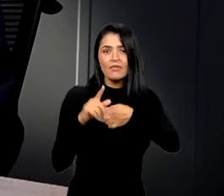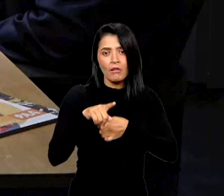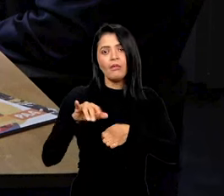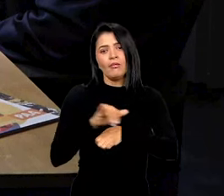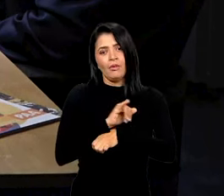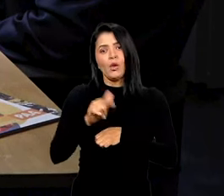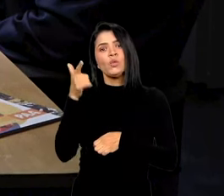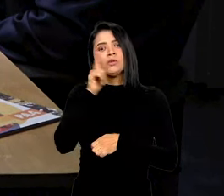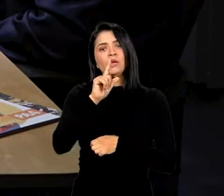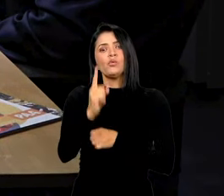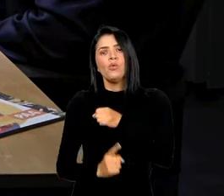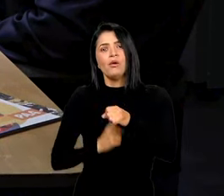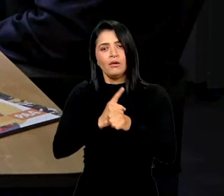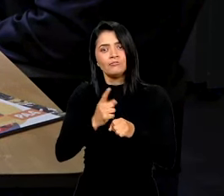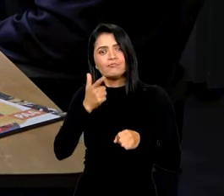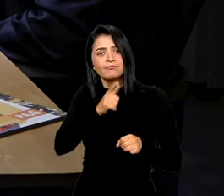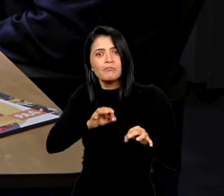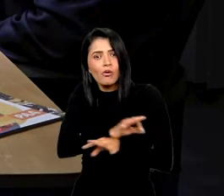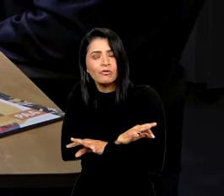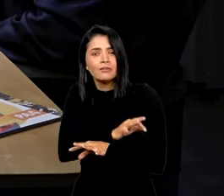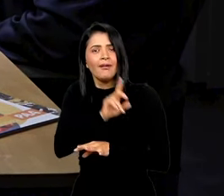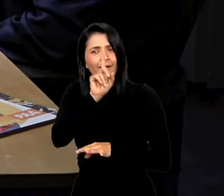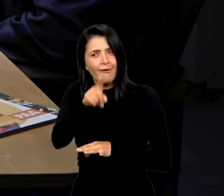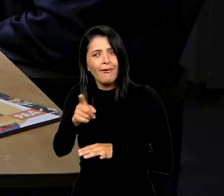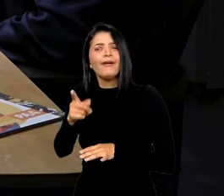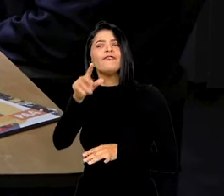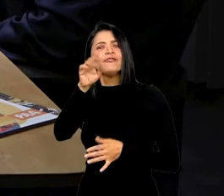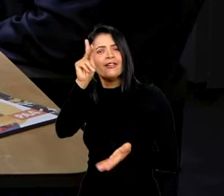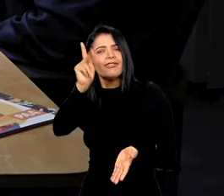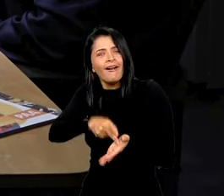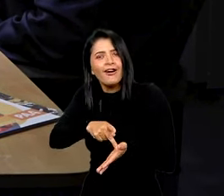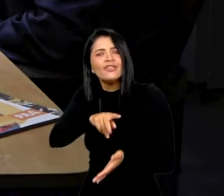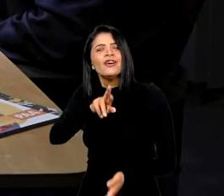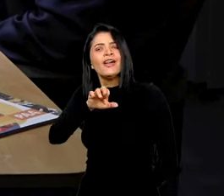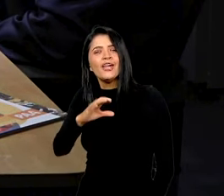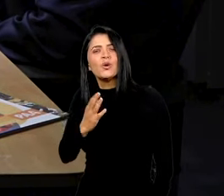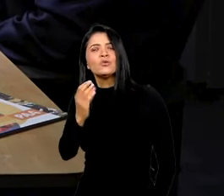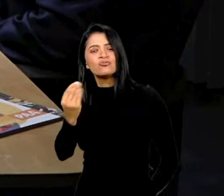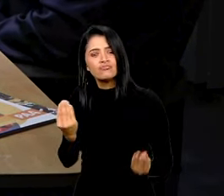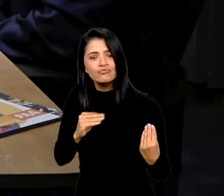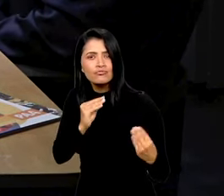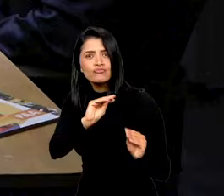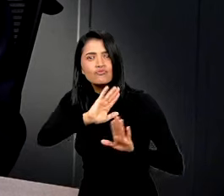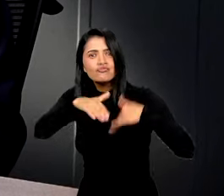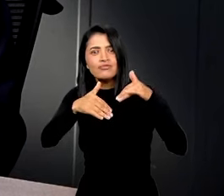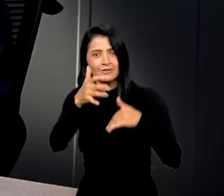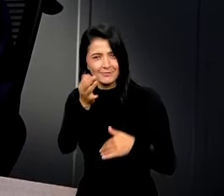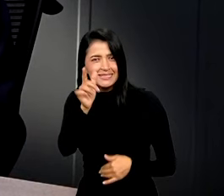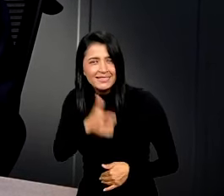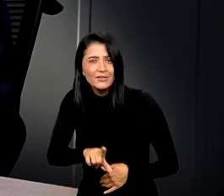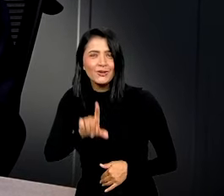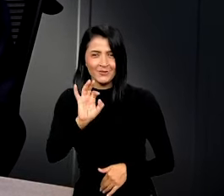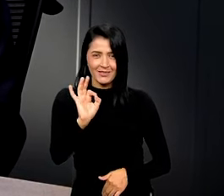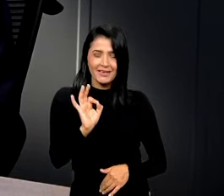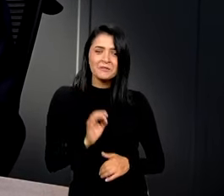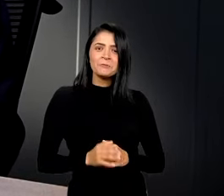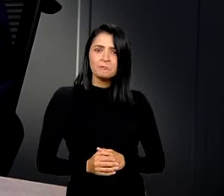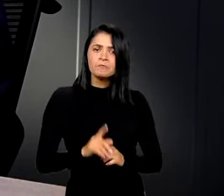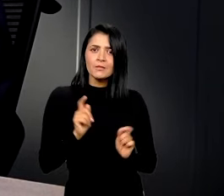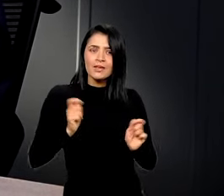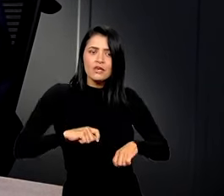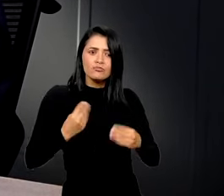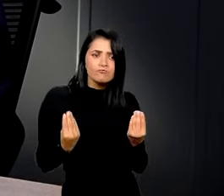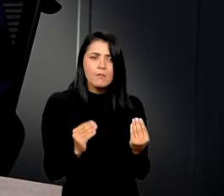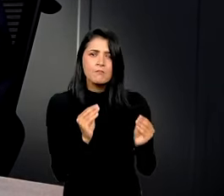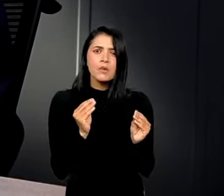ano. É de fato uma reconstrução, né, secretário? Exatamente. Essa reconstrução permite uma